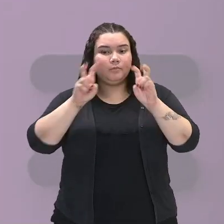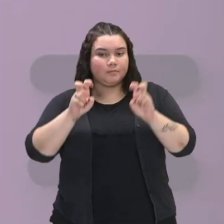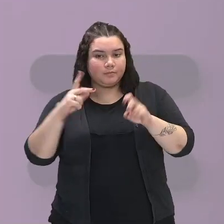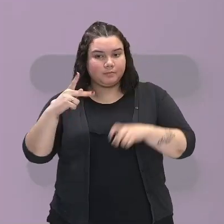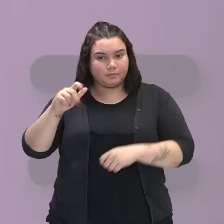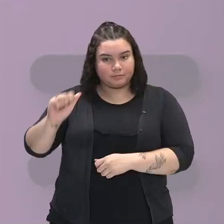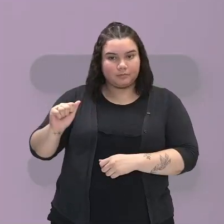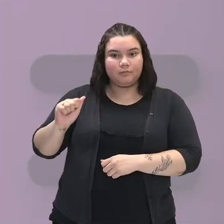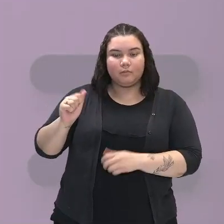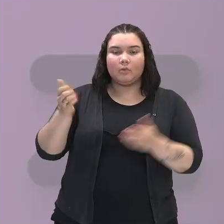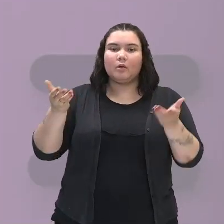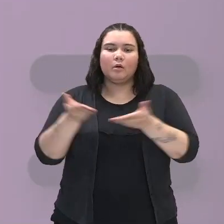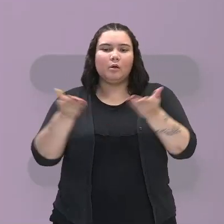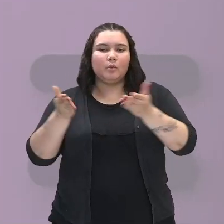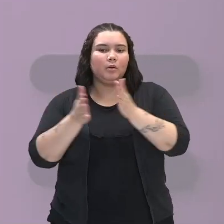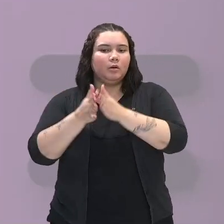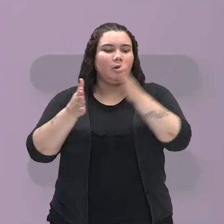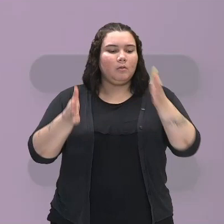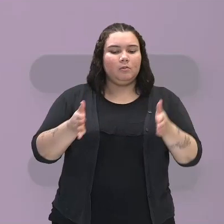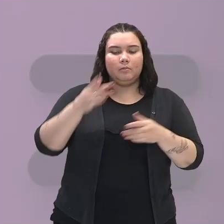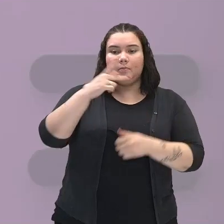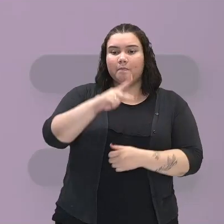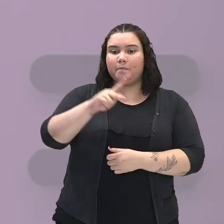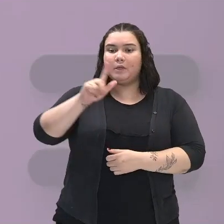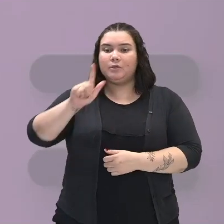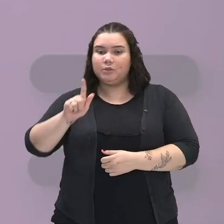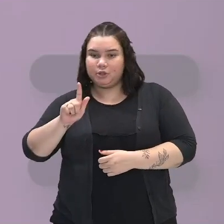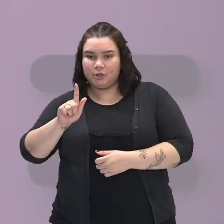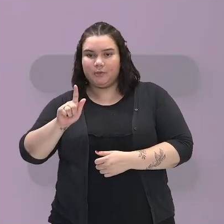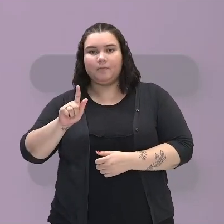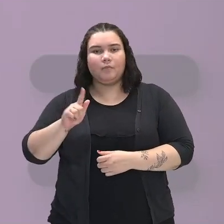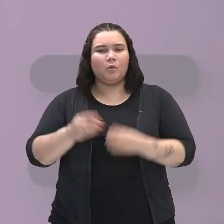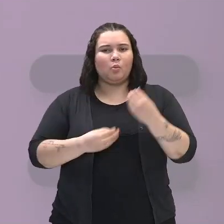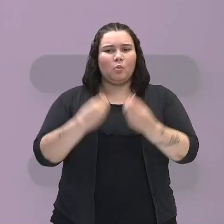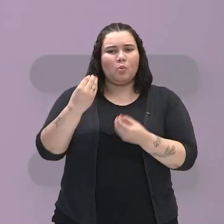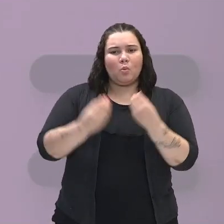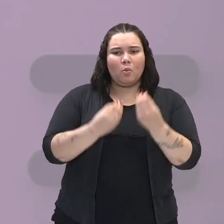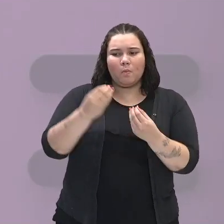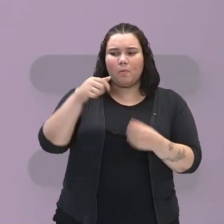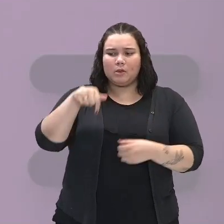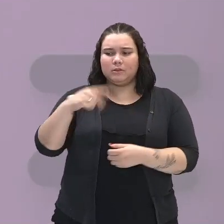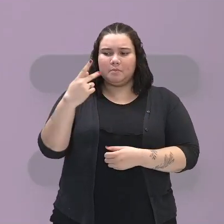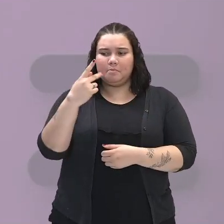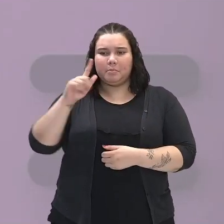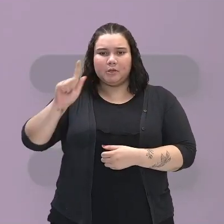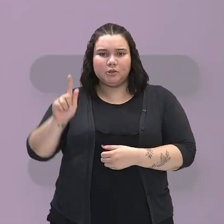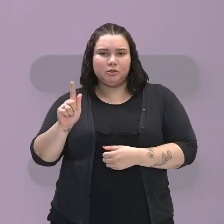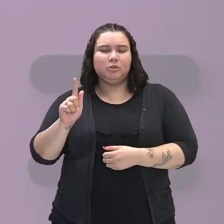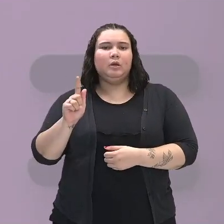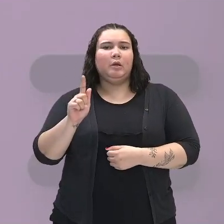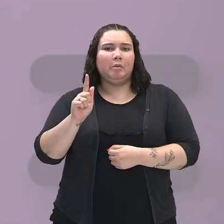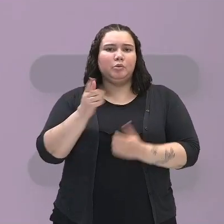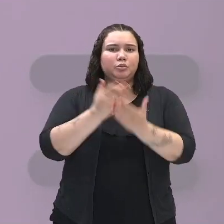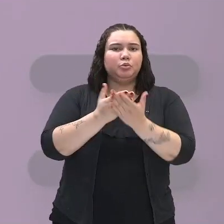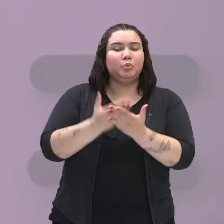a progressão geométrica. Nós vamos entender como que uma progressão geométrica funciona, tá?